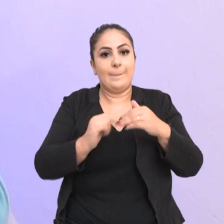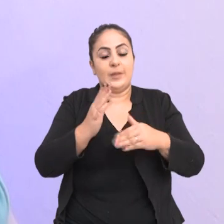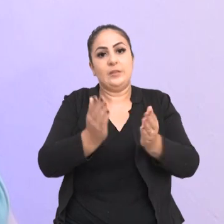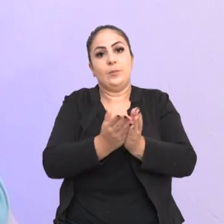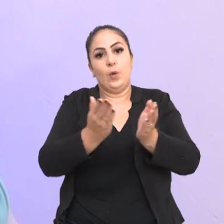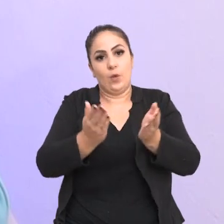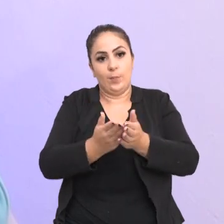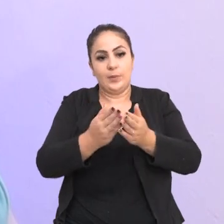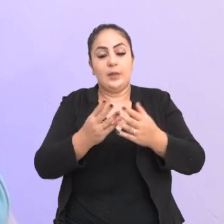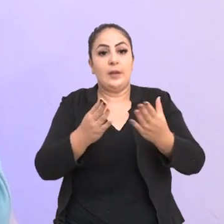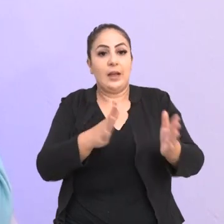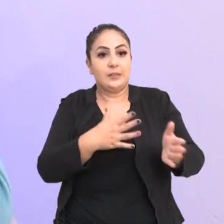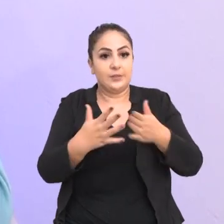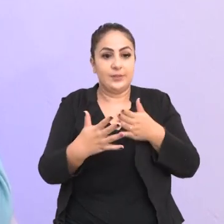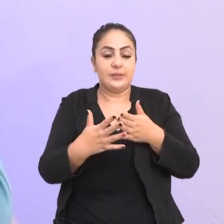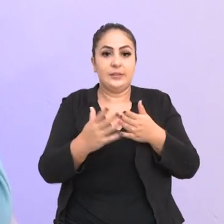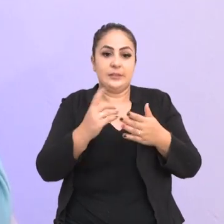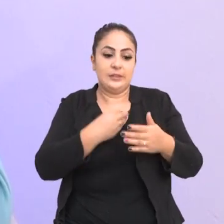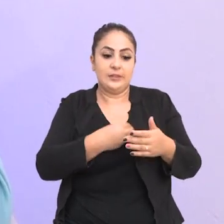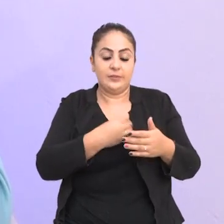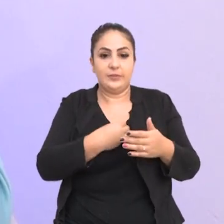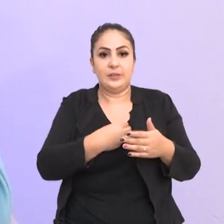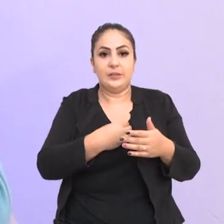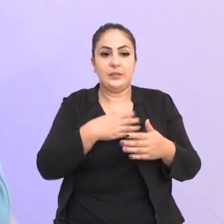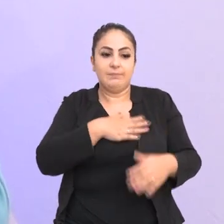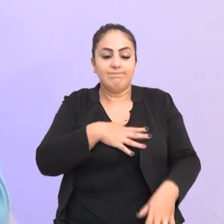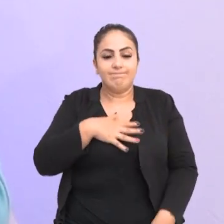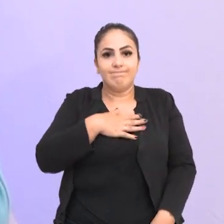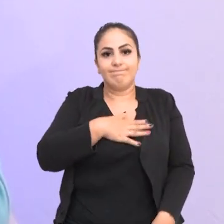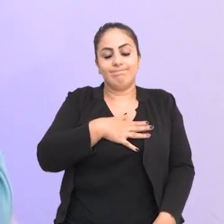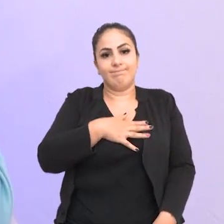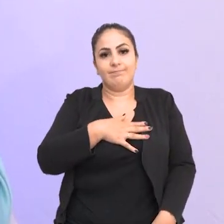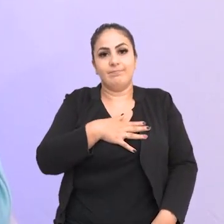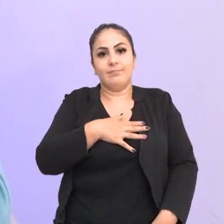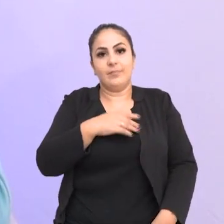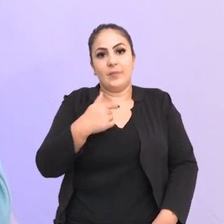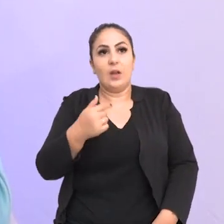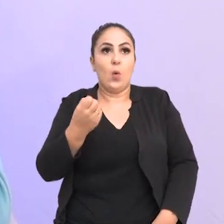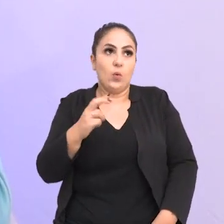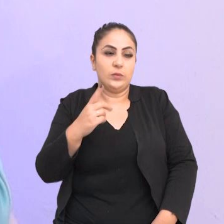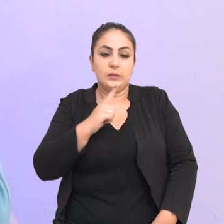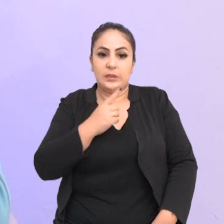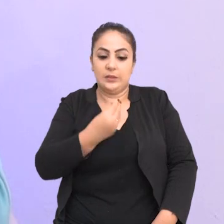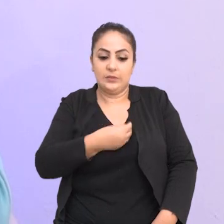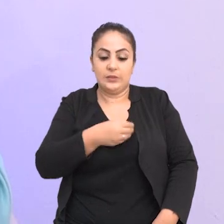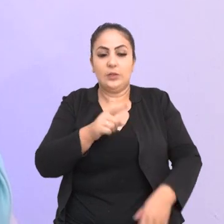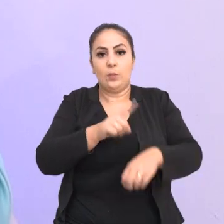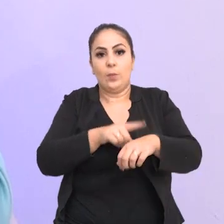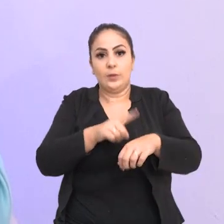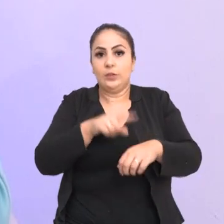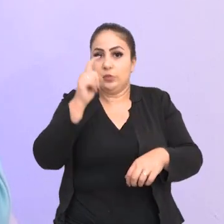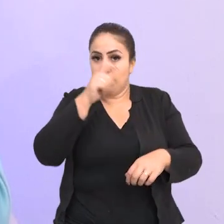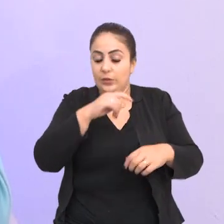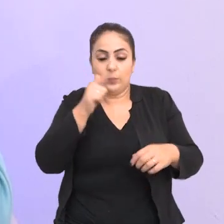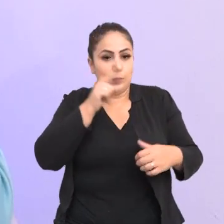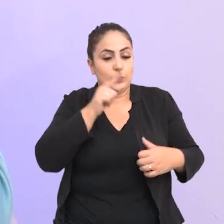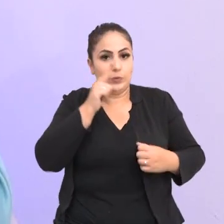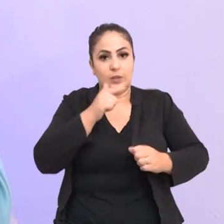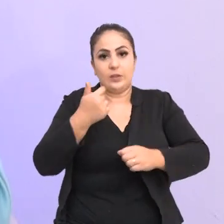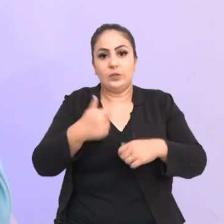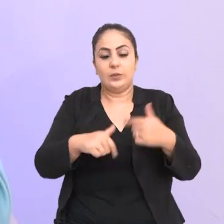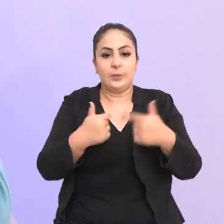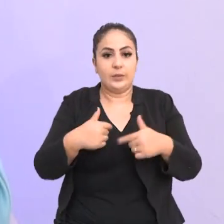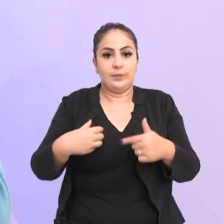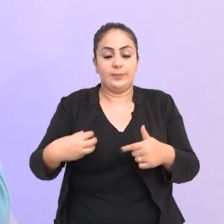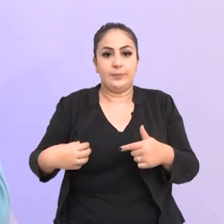população mais carente que muitas vezes está lá com os sintomas, está no momento de dificuldade, não